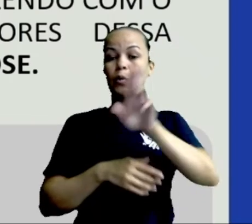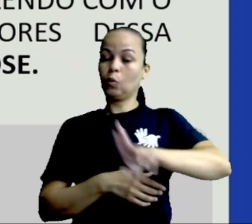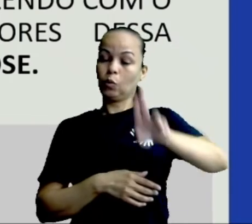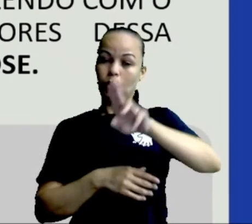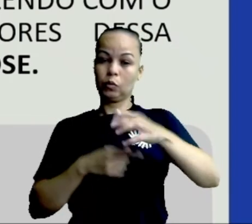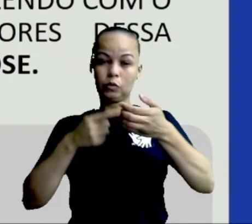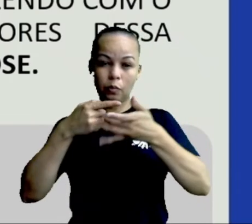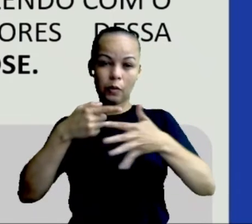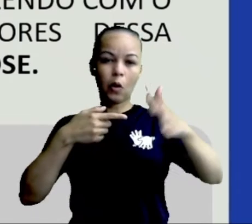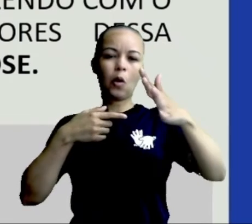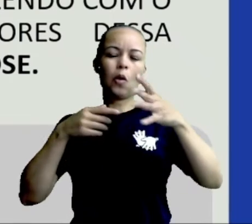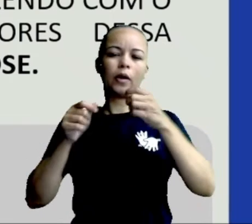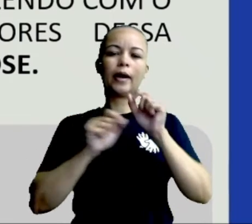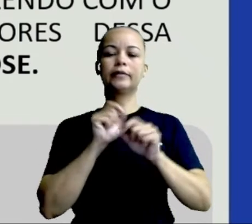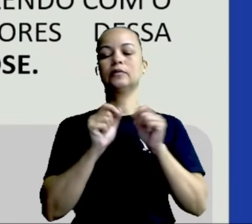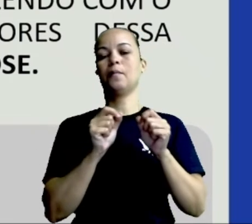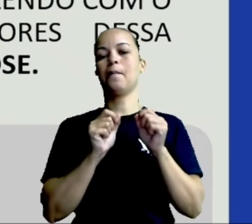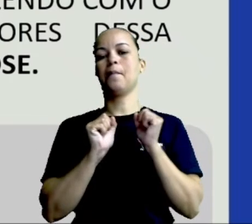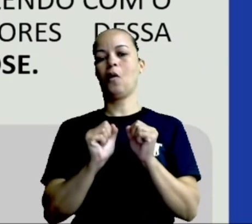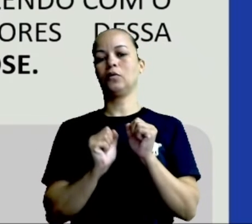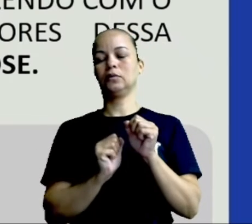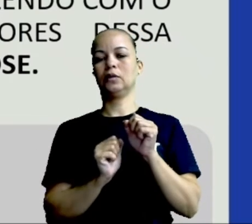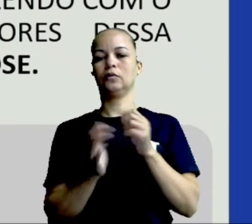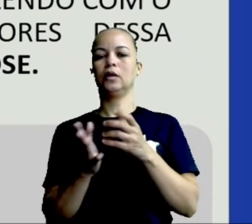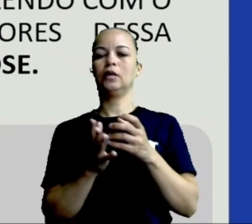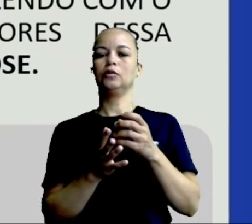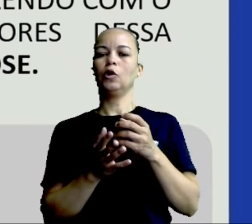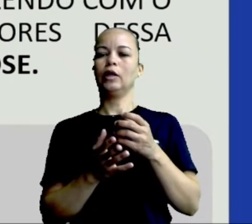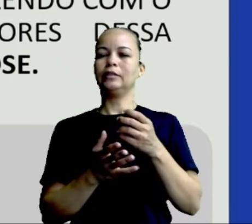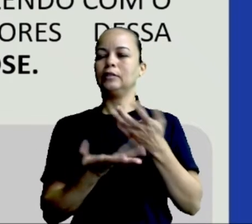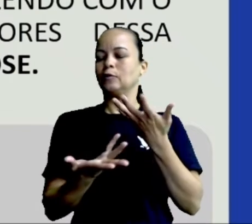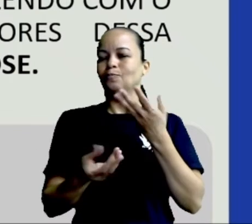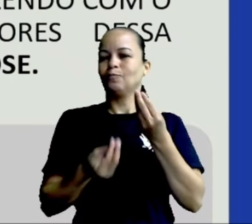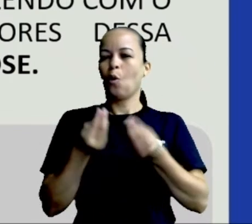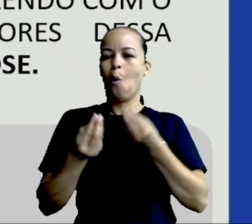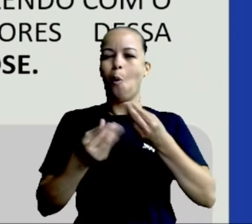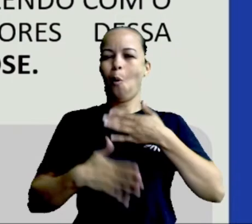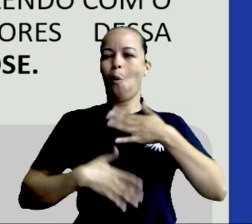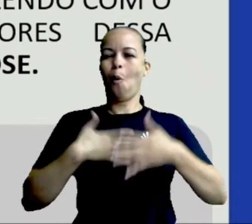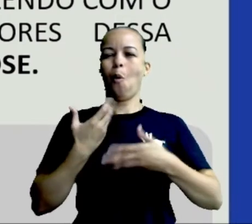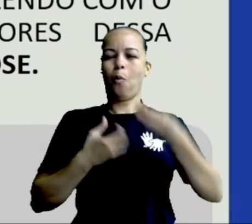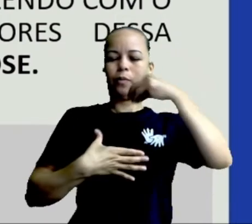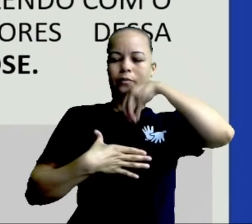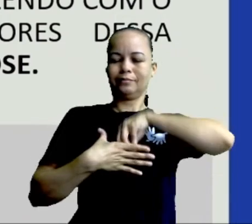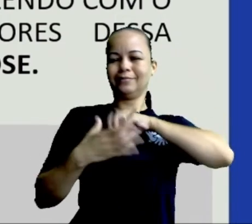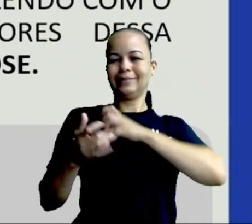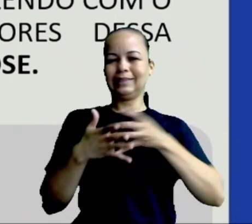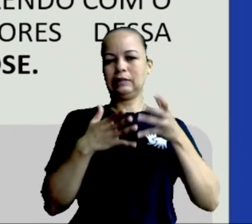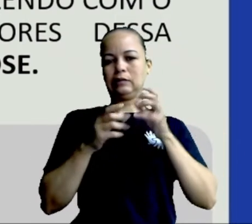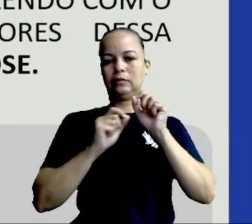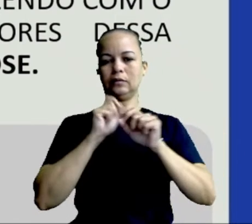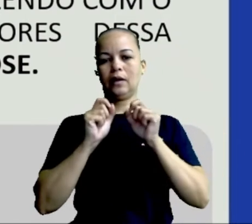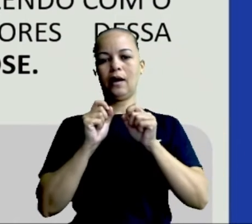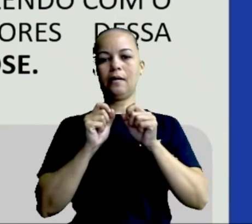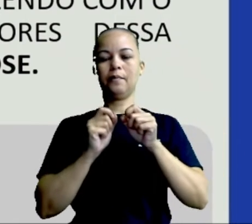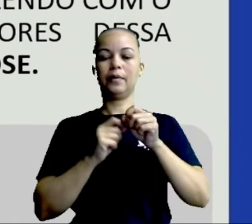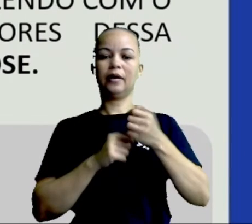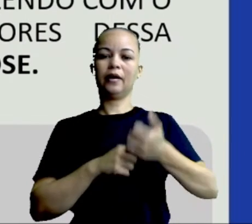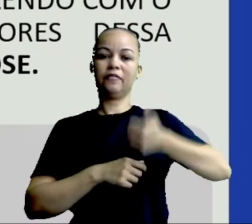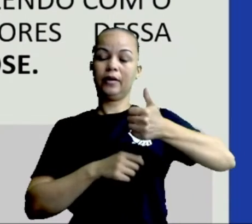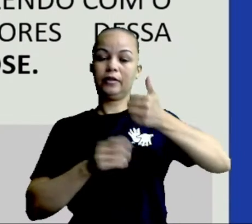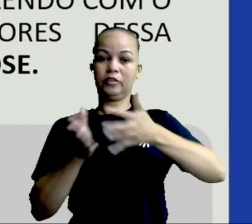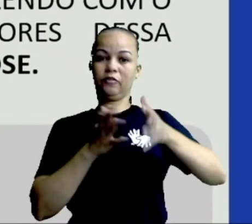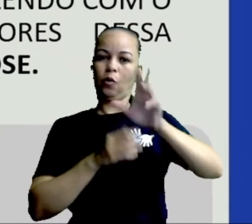drogas pode causar uma tolerância do organismo, ou seja, aqueles indivíduos, na primeira vez que vão utilizar